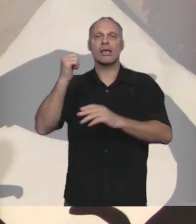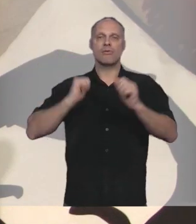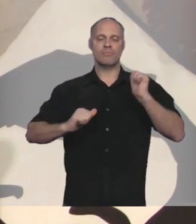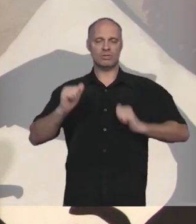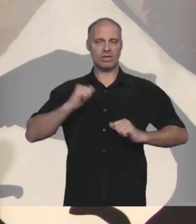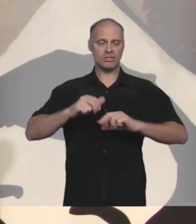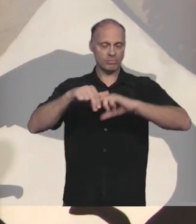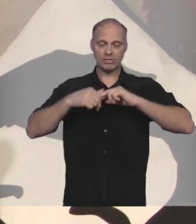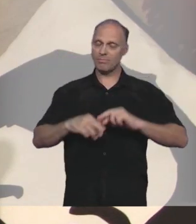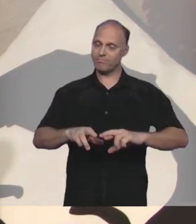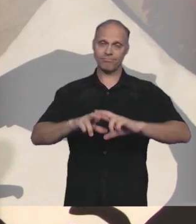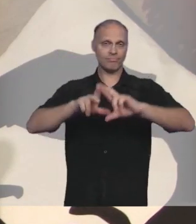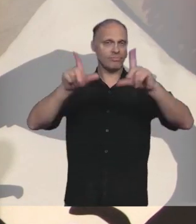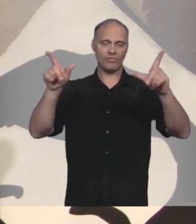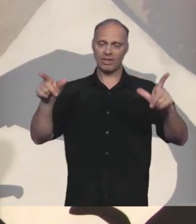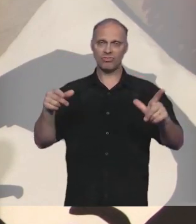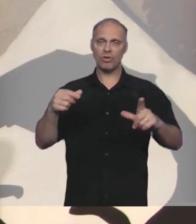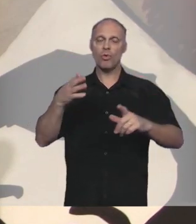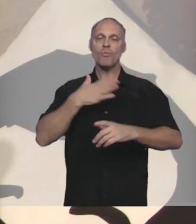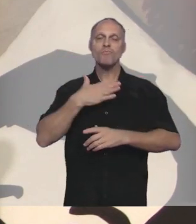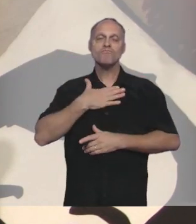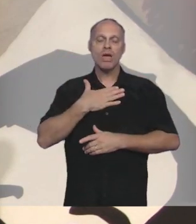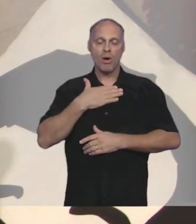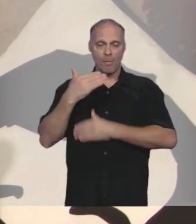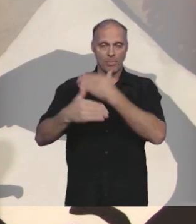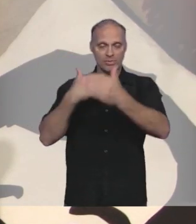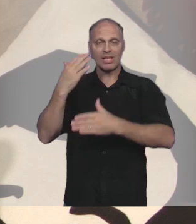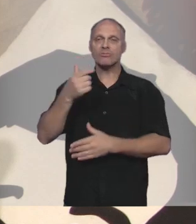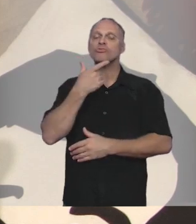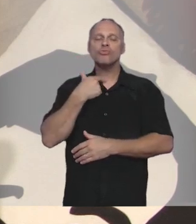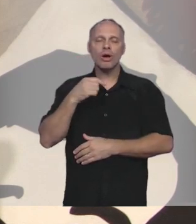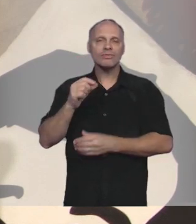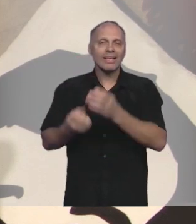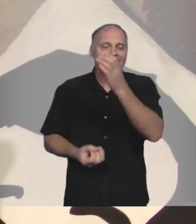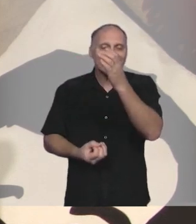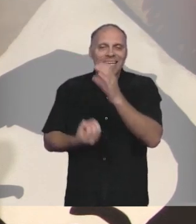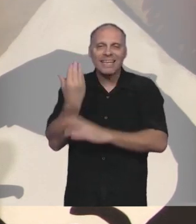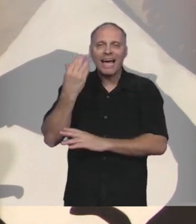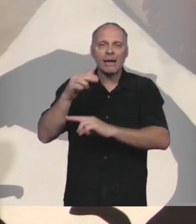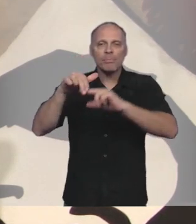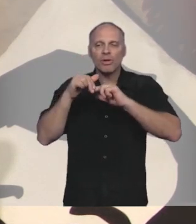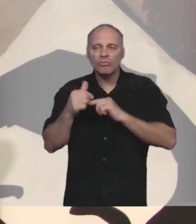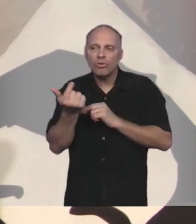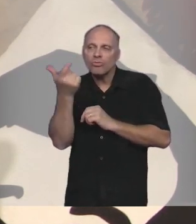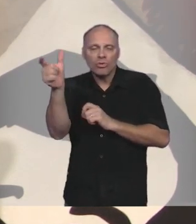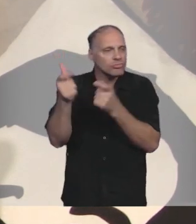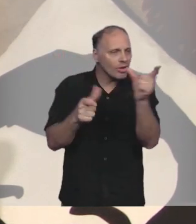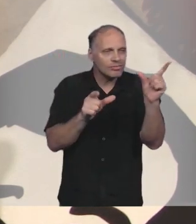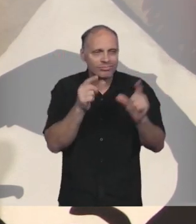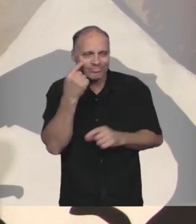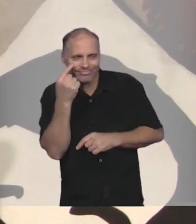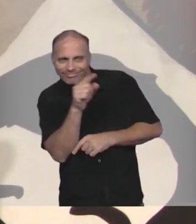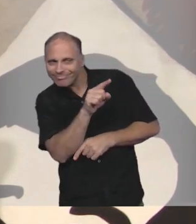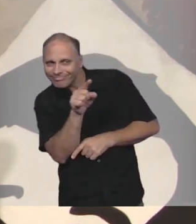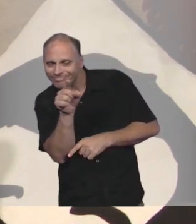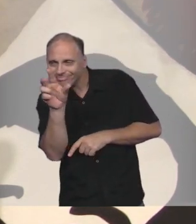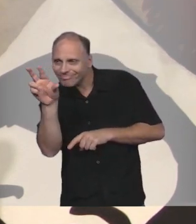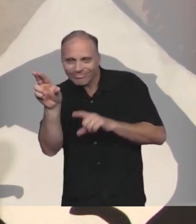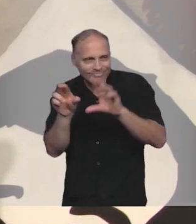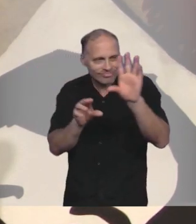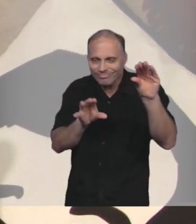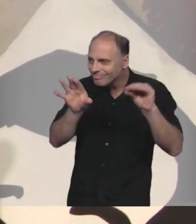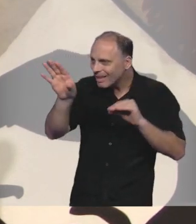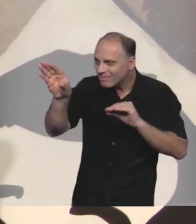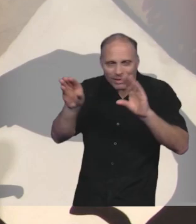preferido é esse, é criar a partir do meio ambiente. Acho que o humor, a comédia, lida muito com isso, né? E